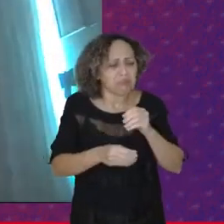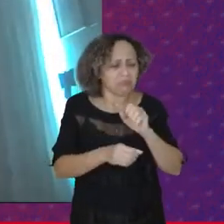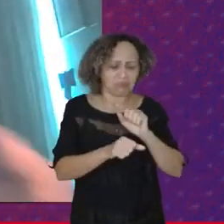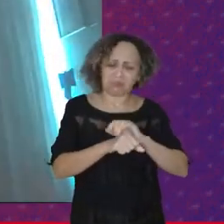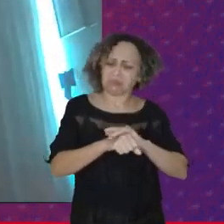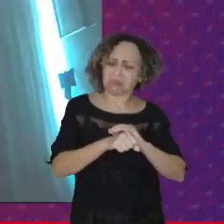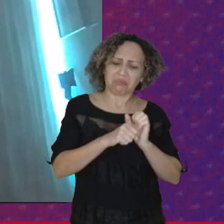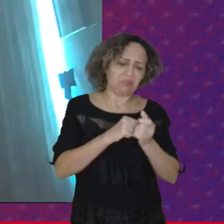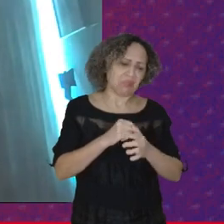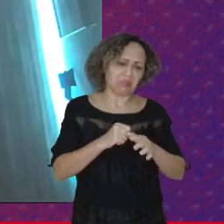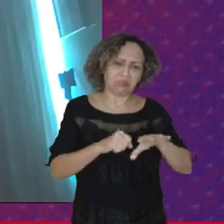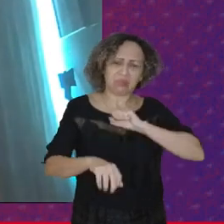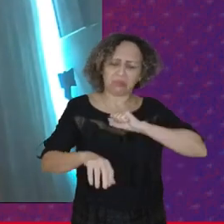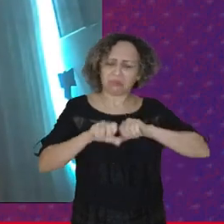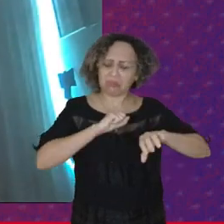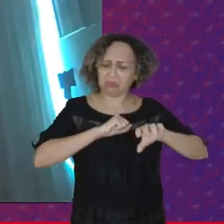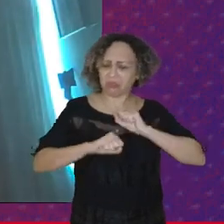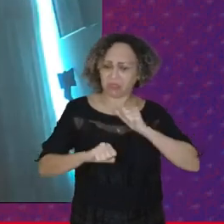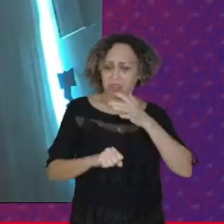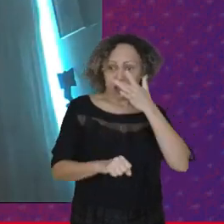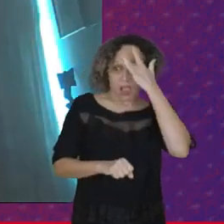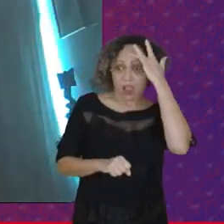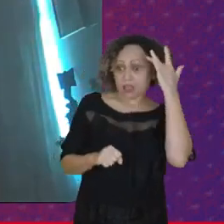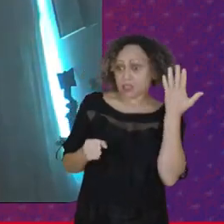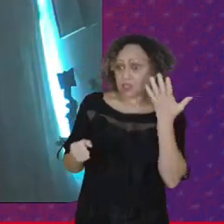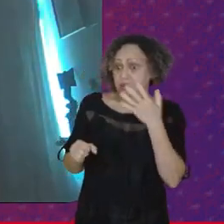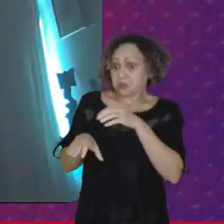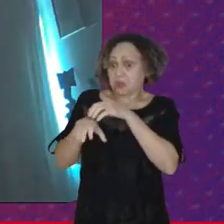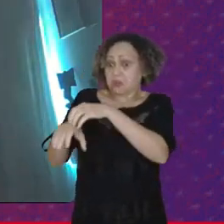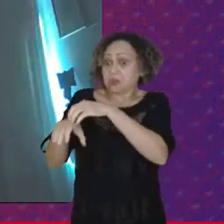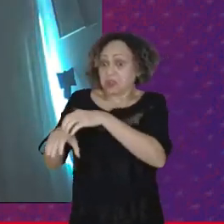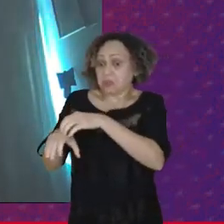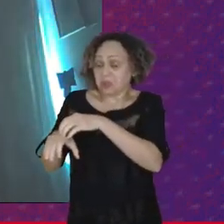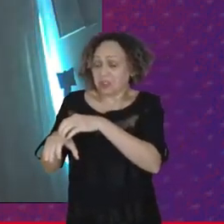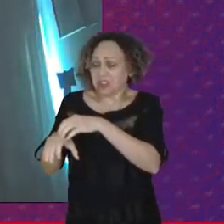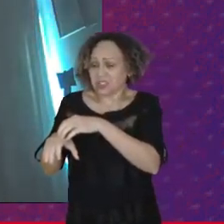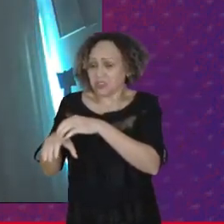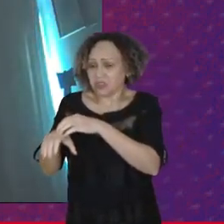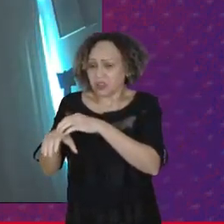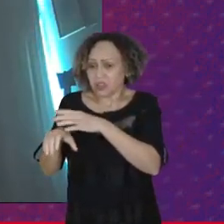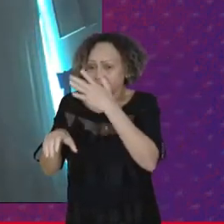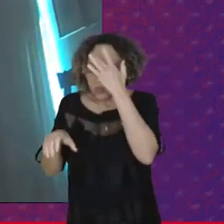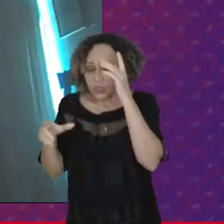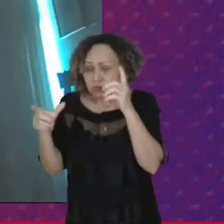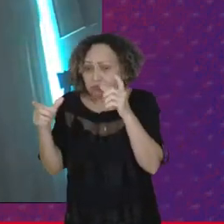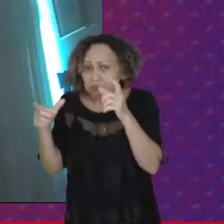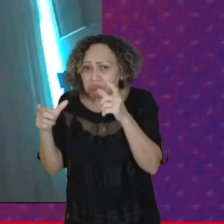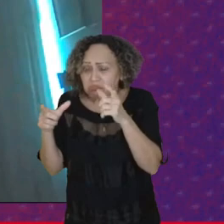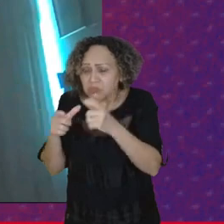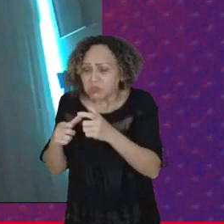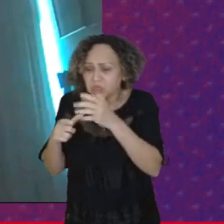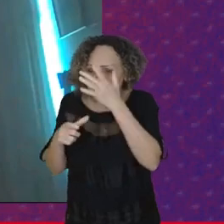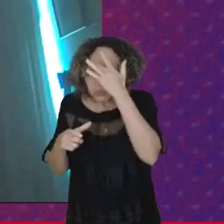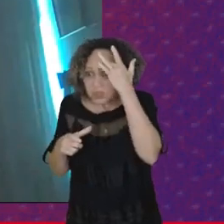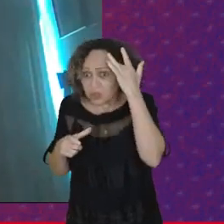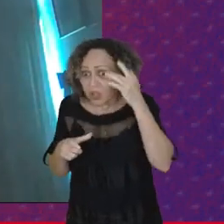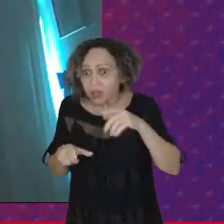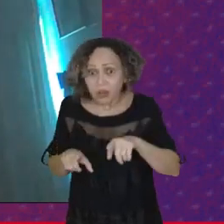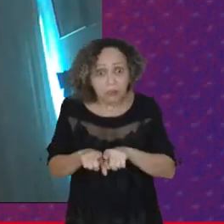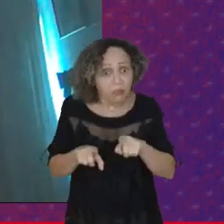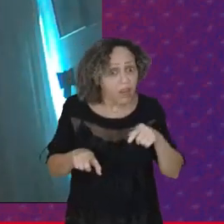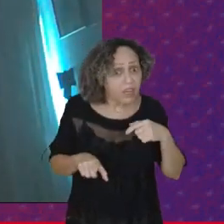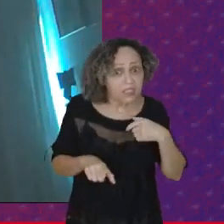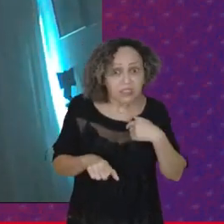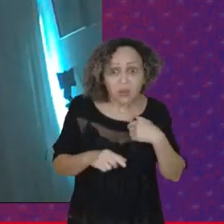de pessoas, eu vou reduzir o número de transporte coletivo, só que o meu parâmetro é um ônibus superlotado.